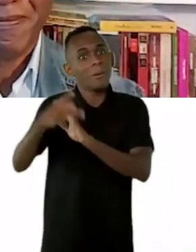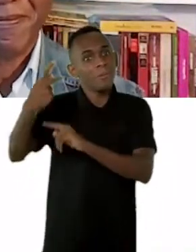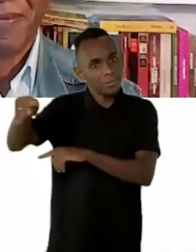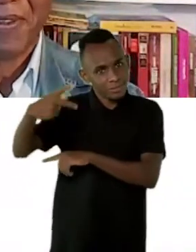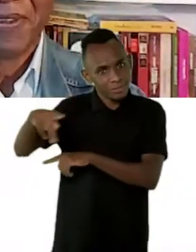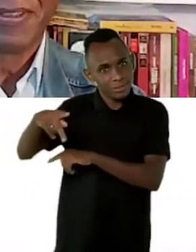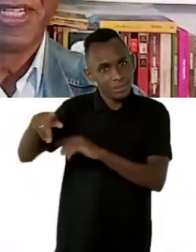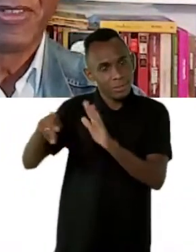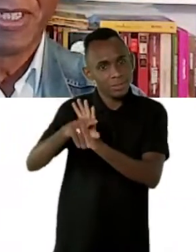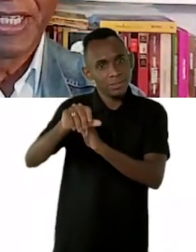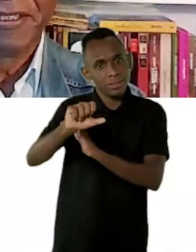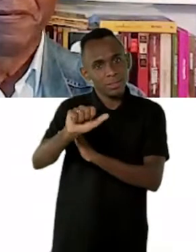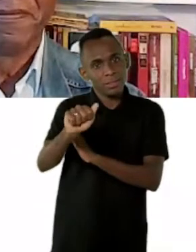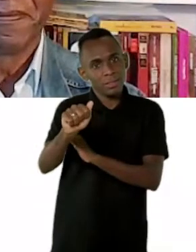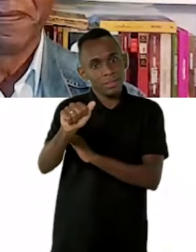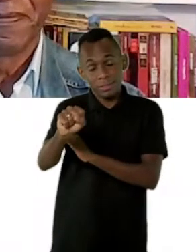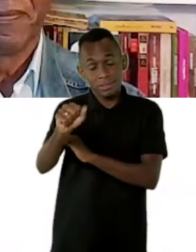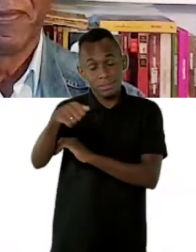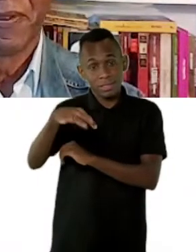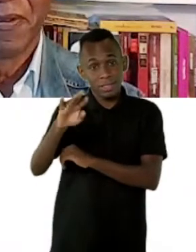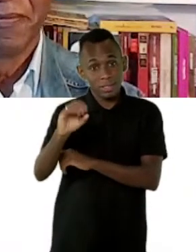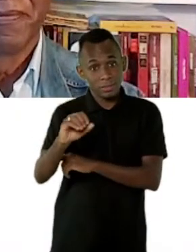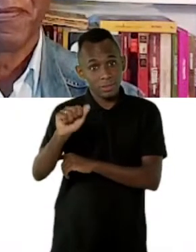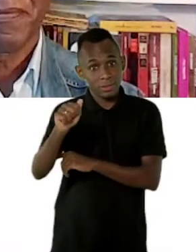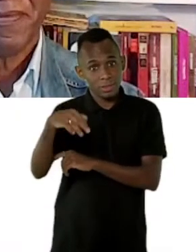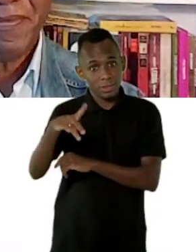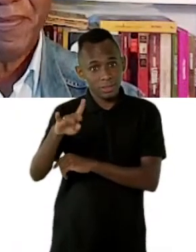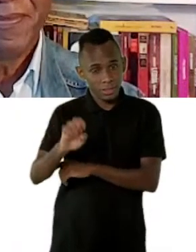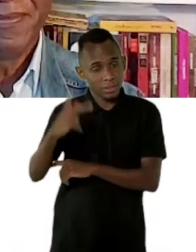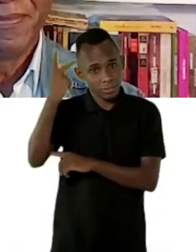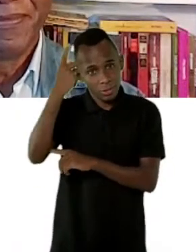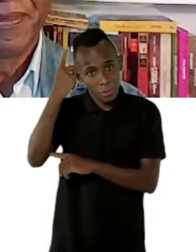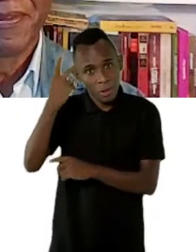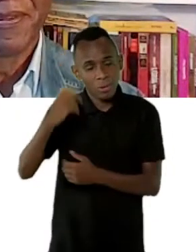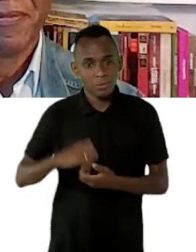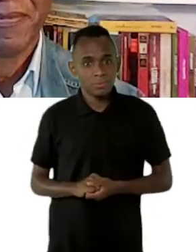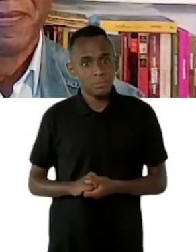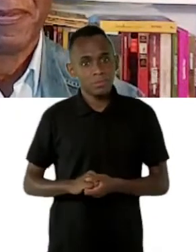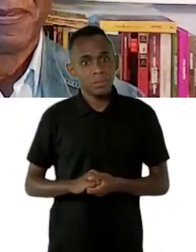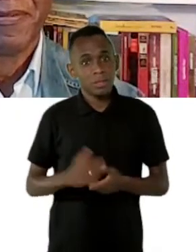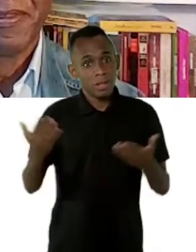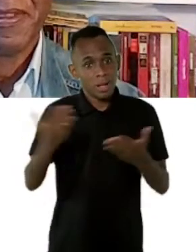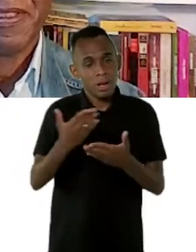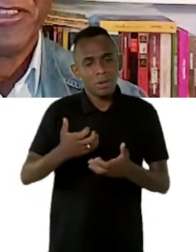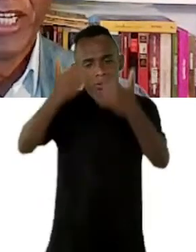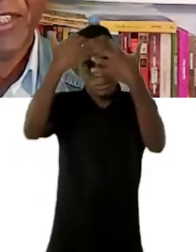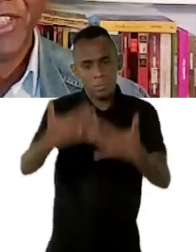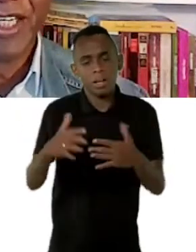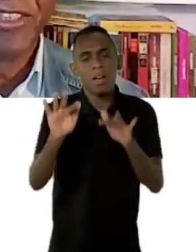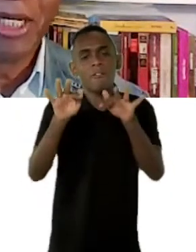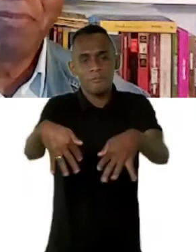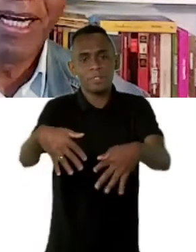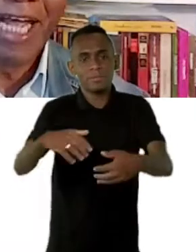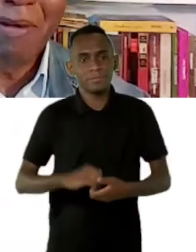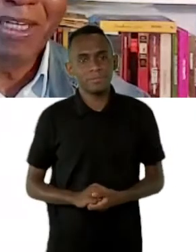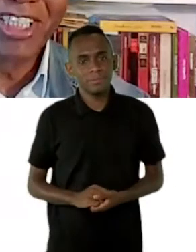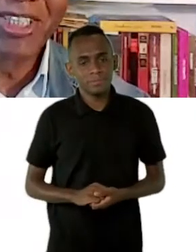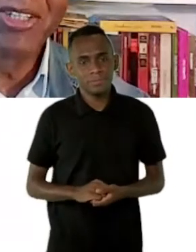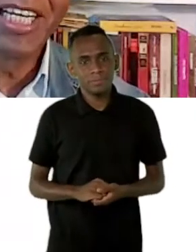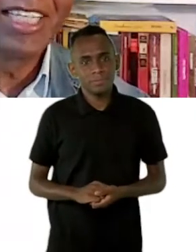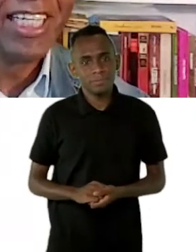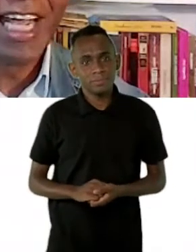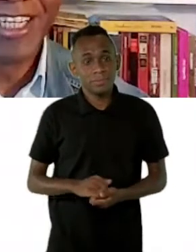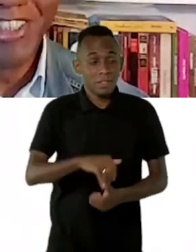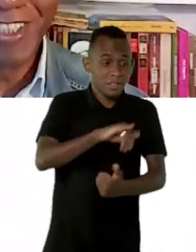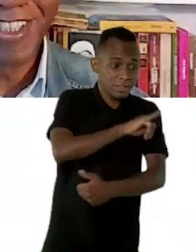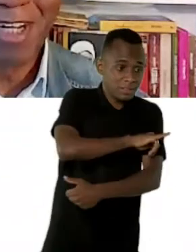Santo André, em breve presencialmente, e dá a palavra para você encerrar. De Ipanema para